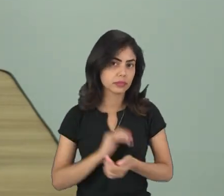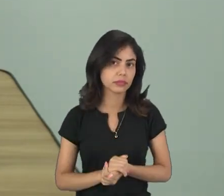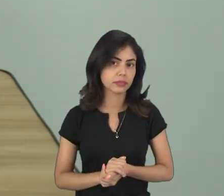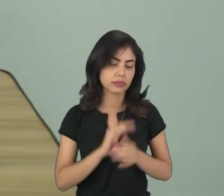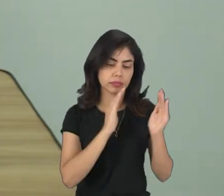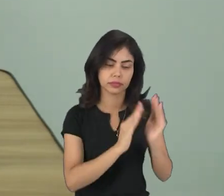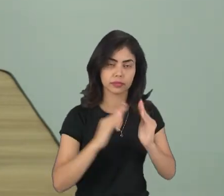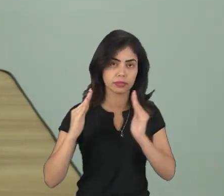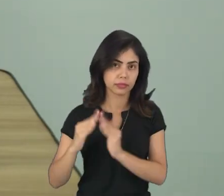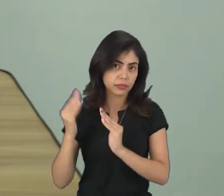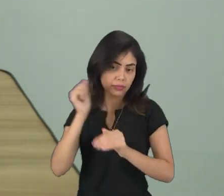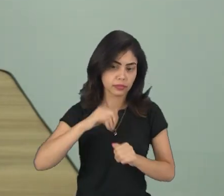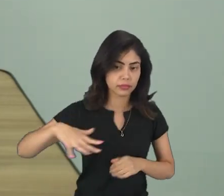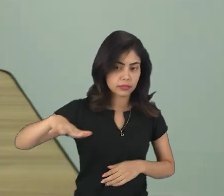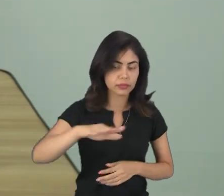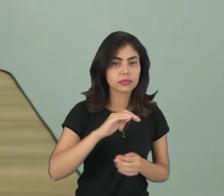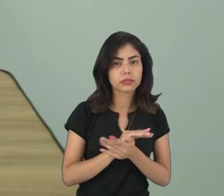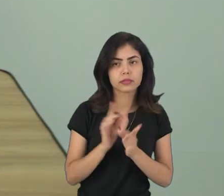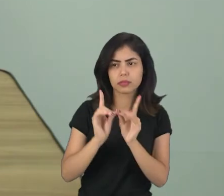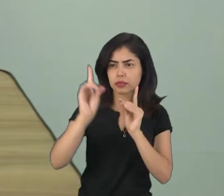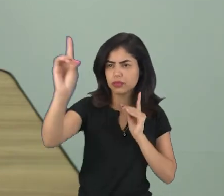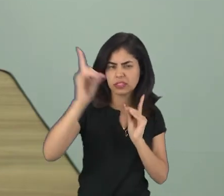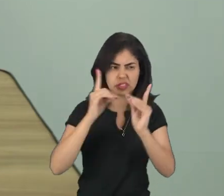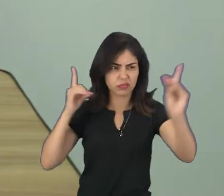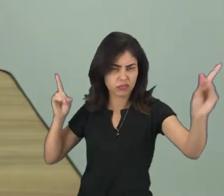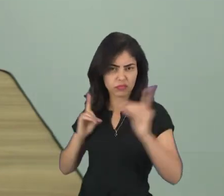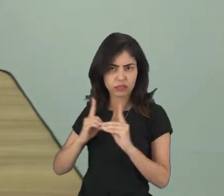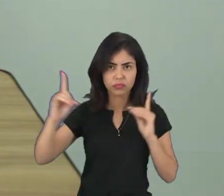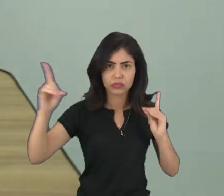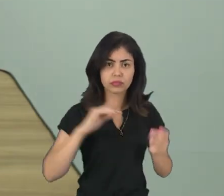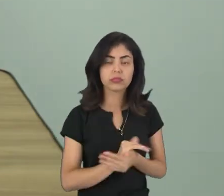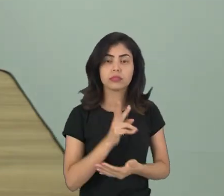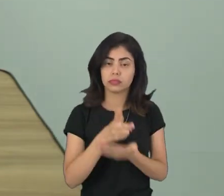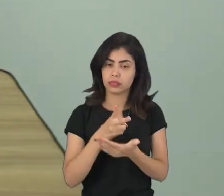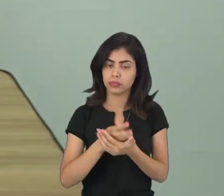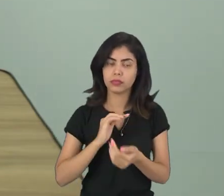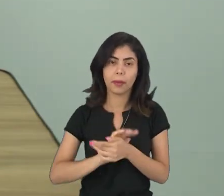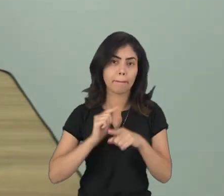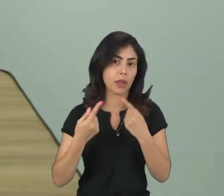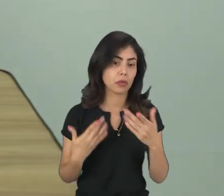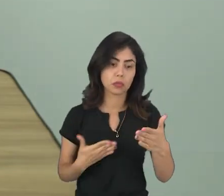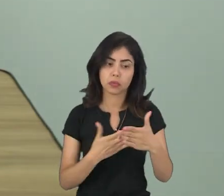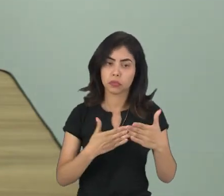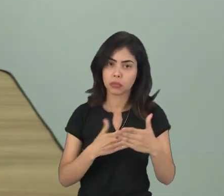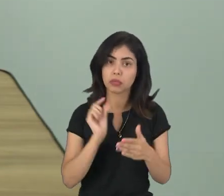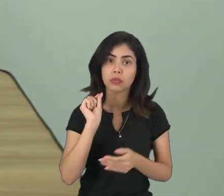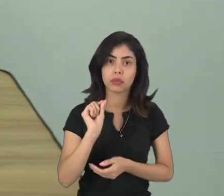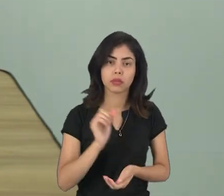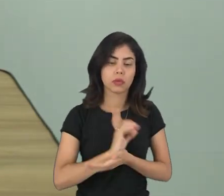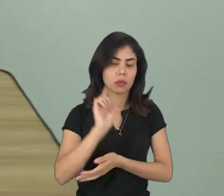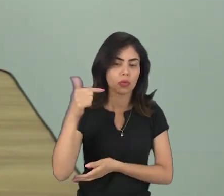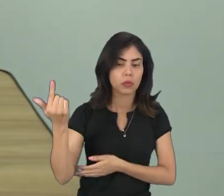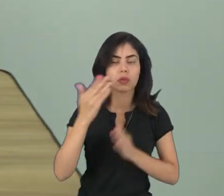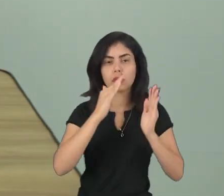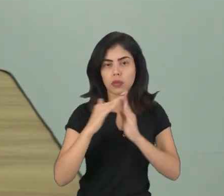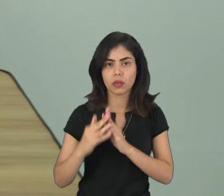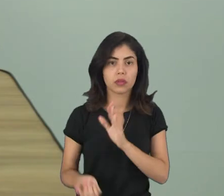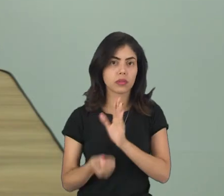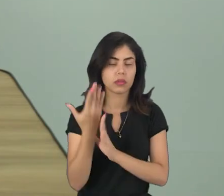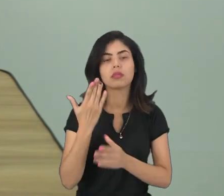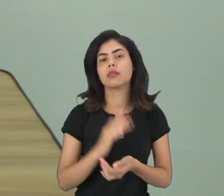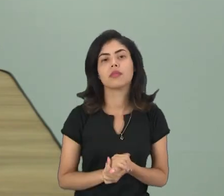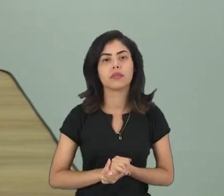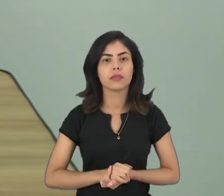as moradias na zona rural, elas são distantes uma das outras, mas isso não impede com que outras moradias